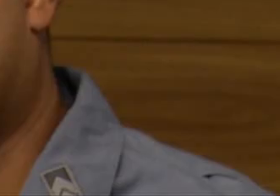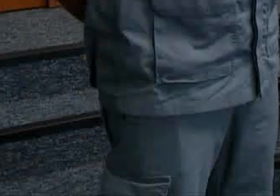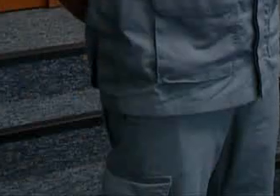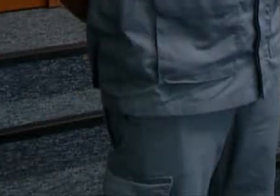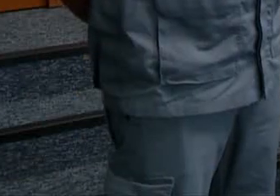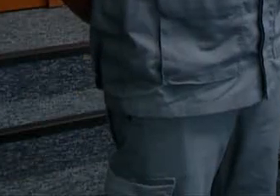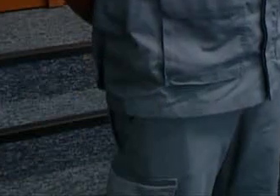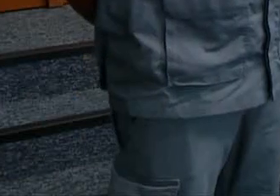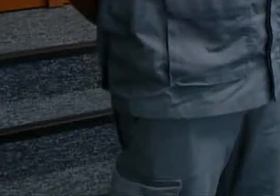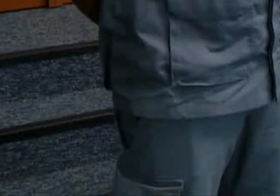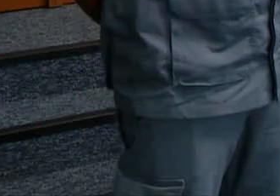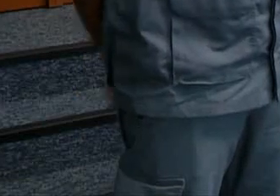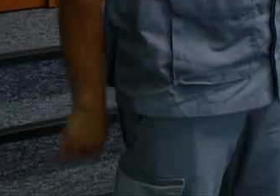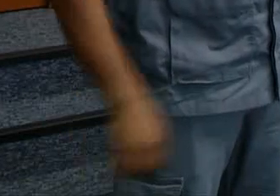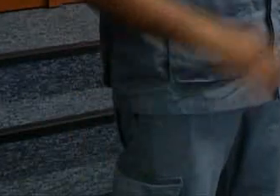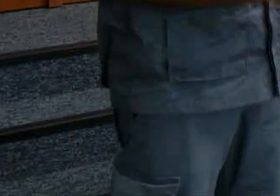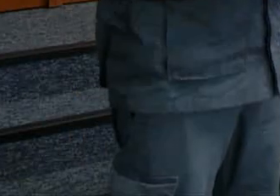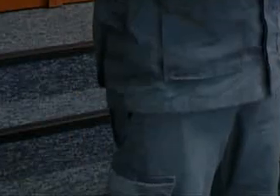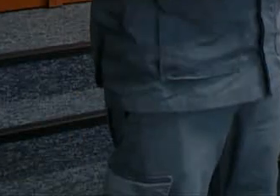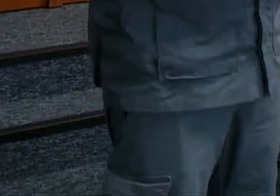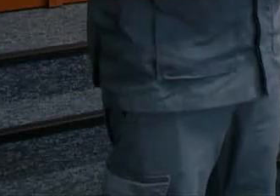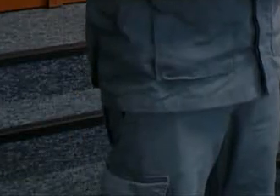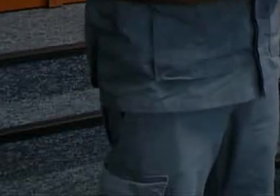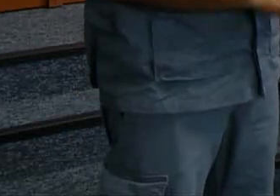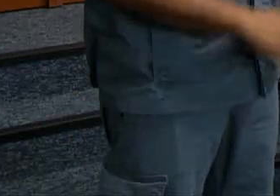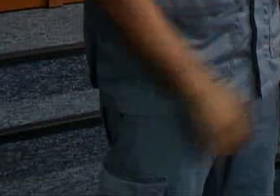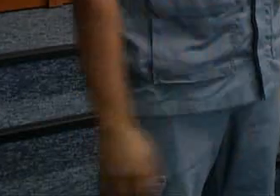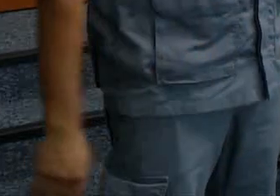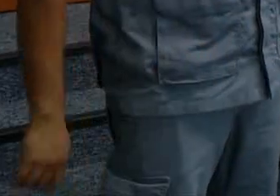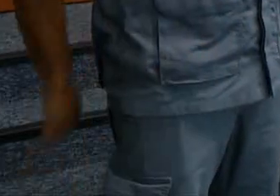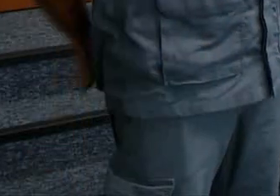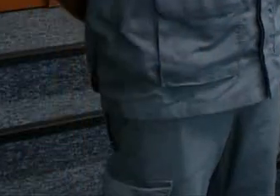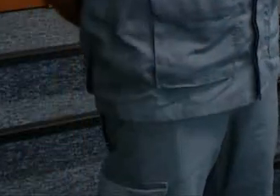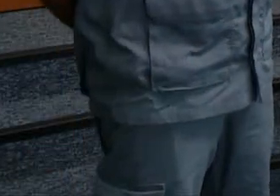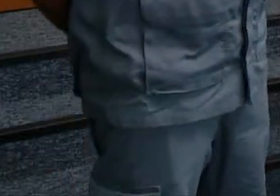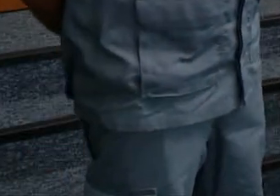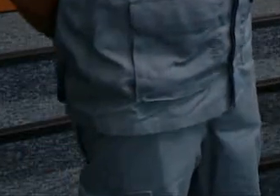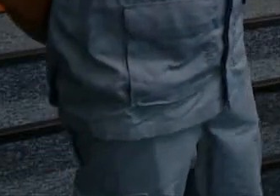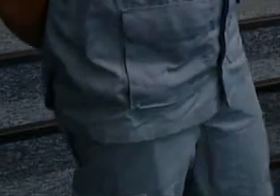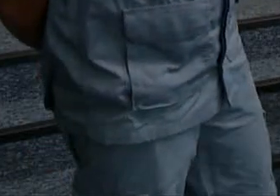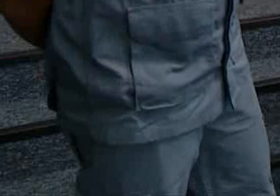Obrigado, tenente. Salva de palmas. Chamar os vereadores para uma foto oficial, todos os vereadores.